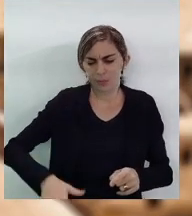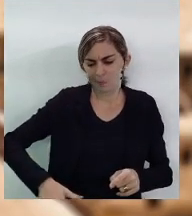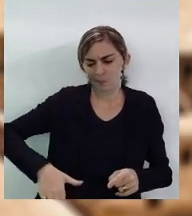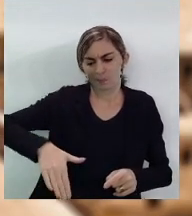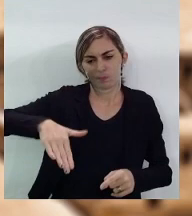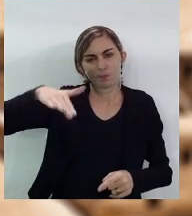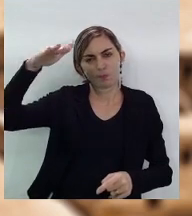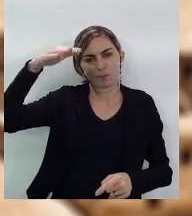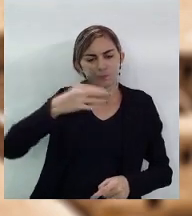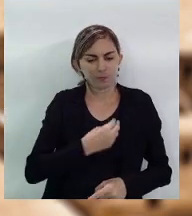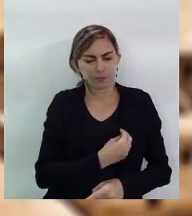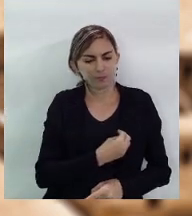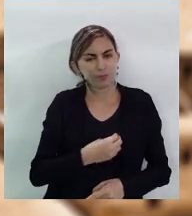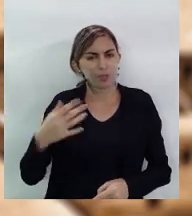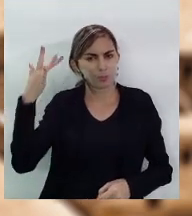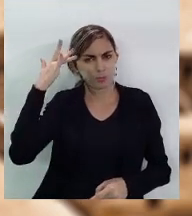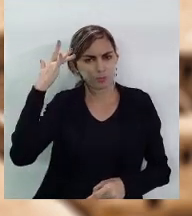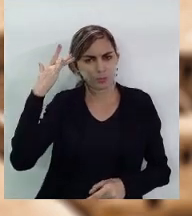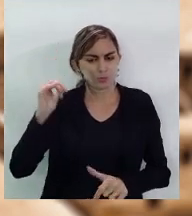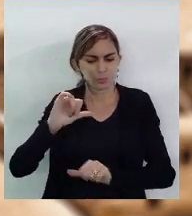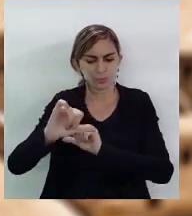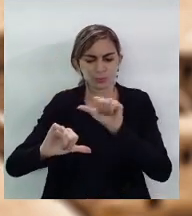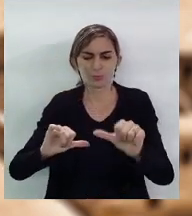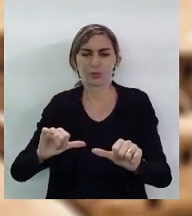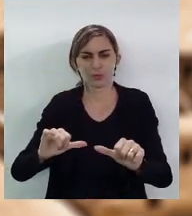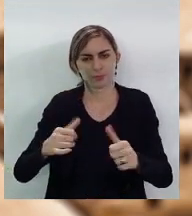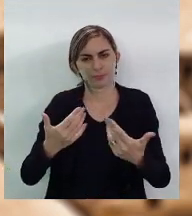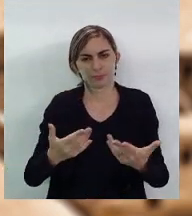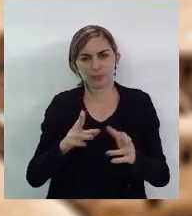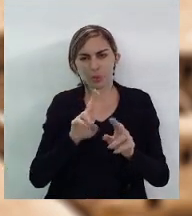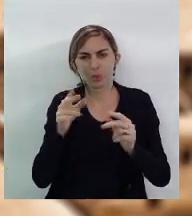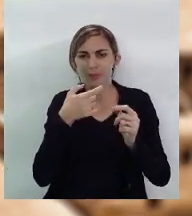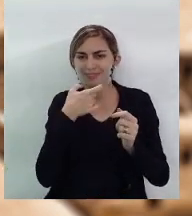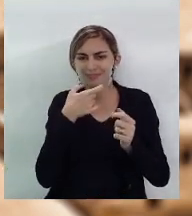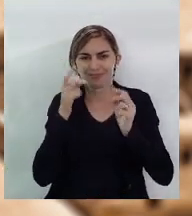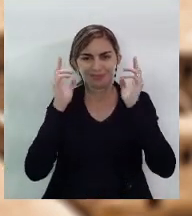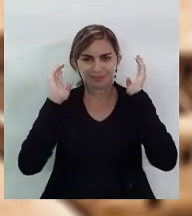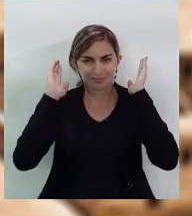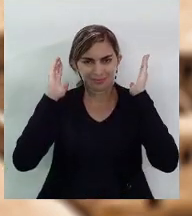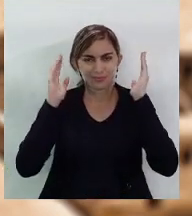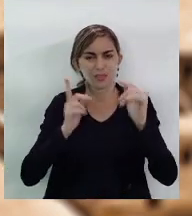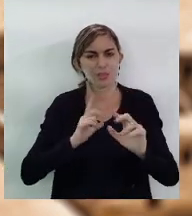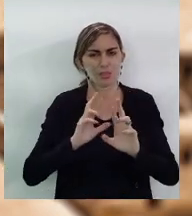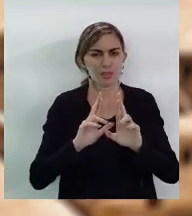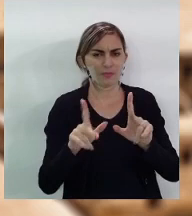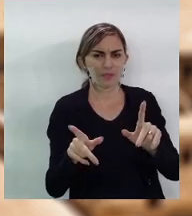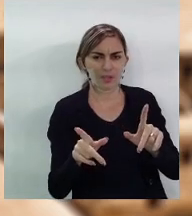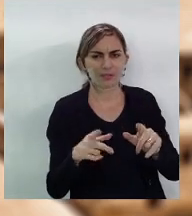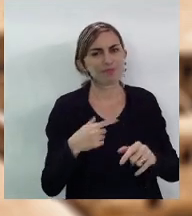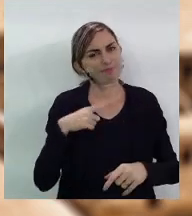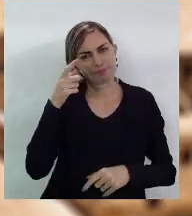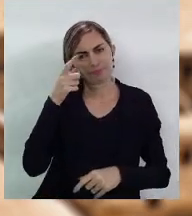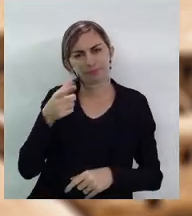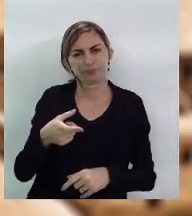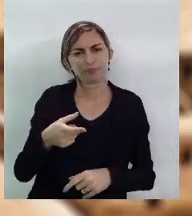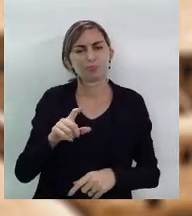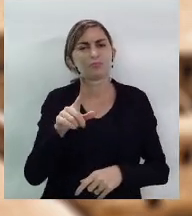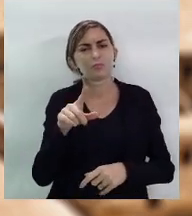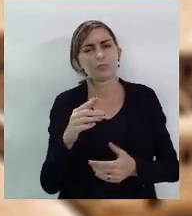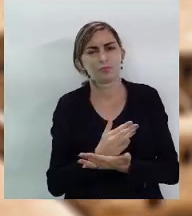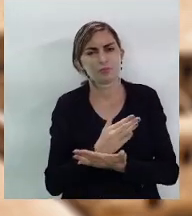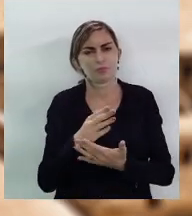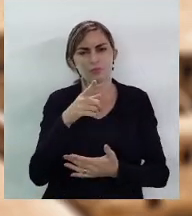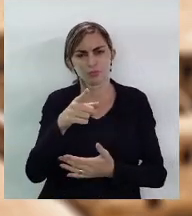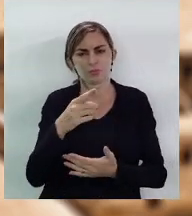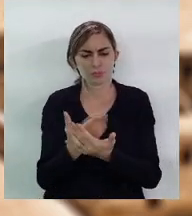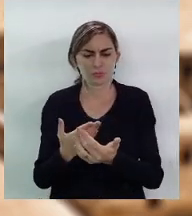iniciação à vida adulta. Vejam só aqui os pontos que diferenciam. Interessante, que tal